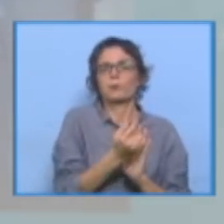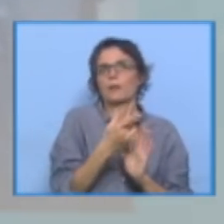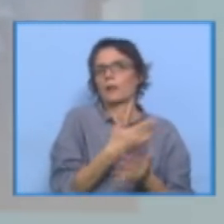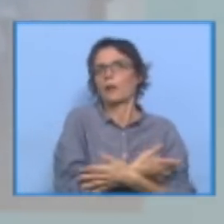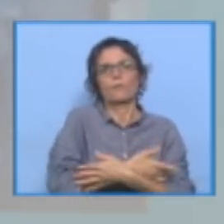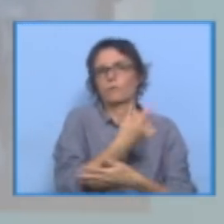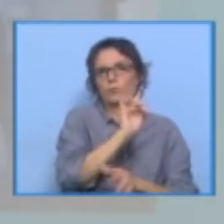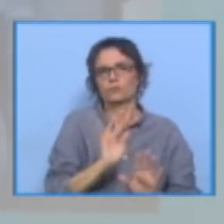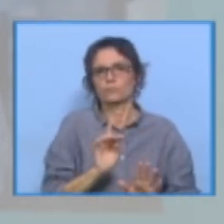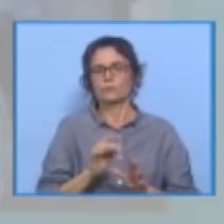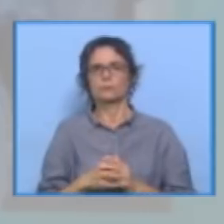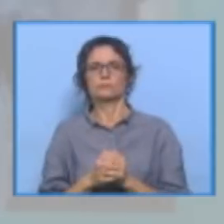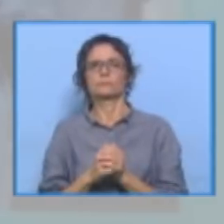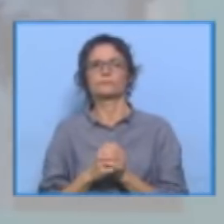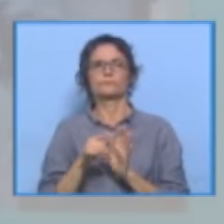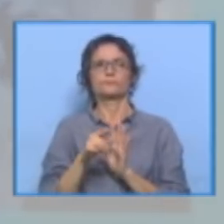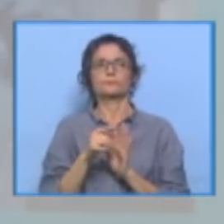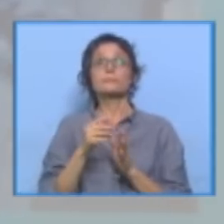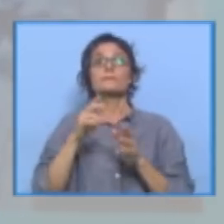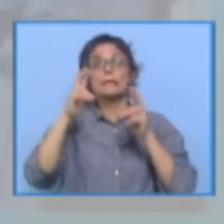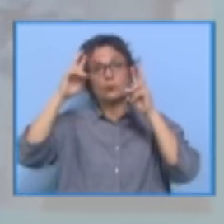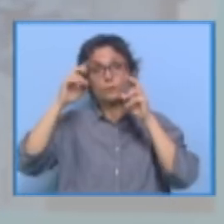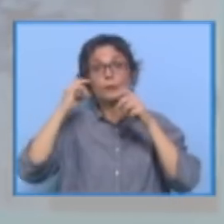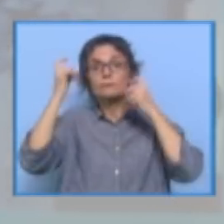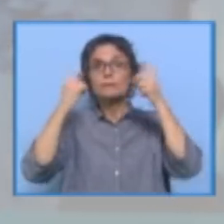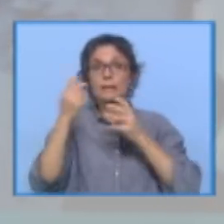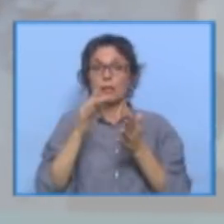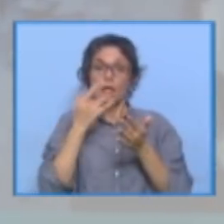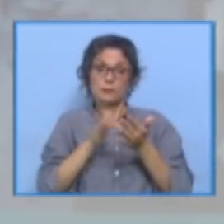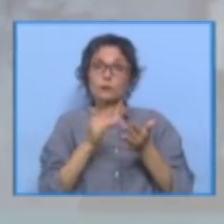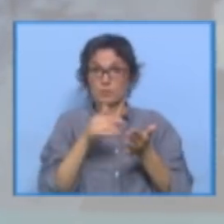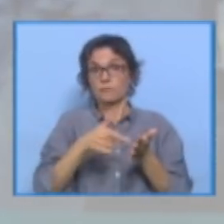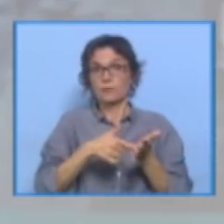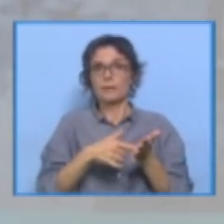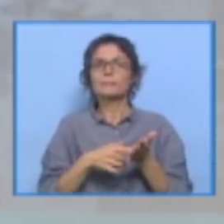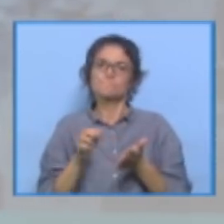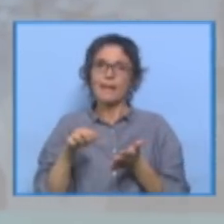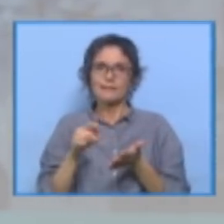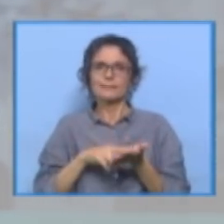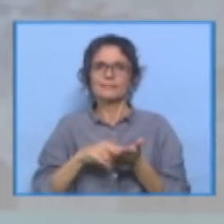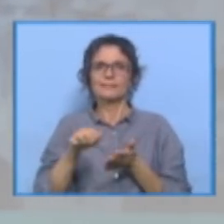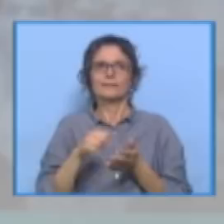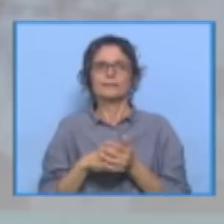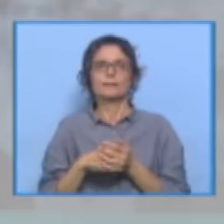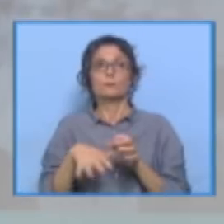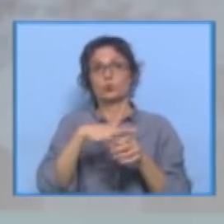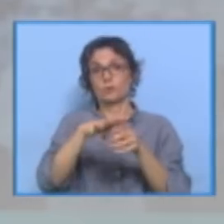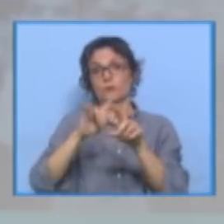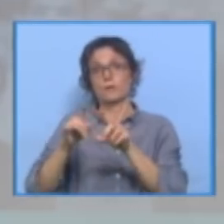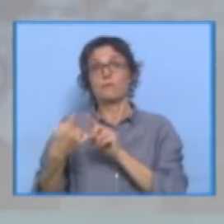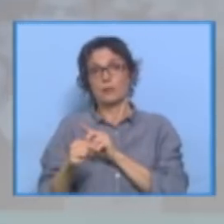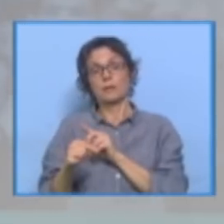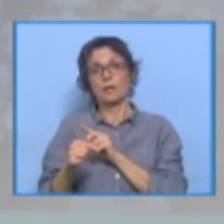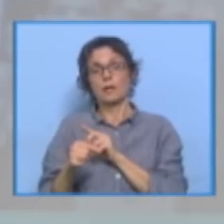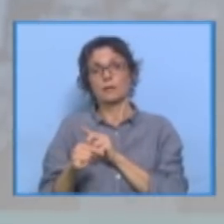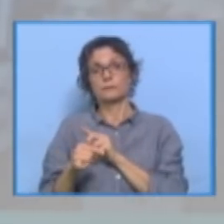livro, Reflexões sobre ética médica. Acredito que muitos outros, enfim, apresentem outras situações e